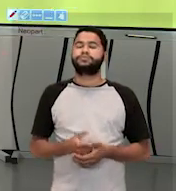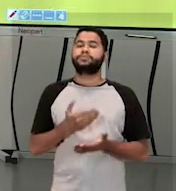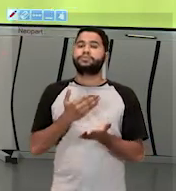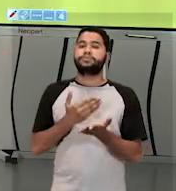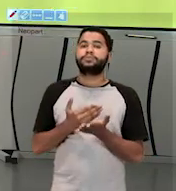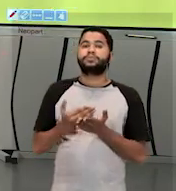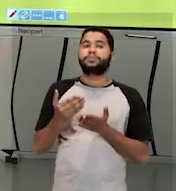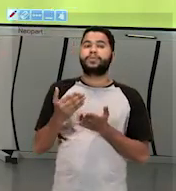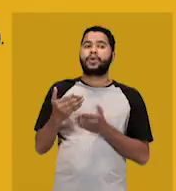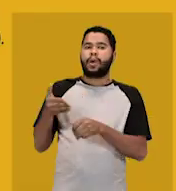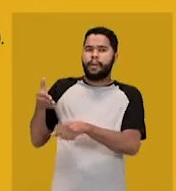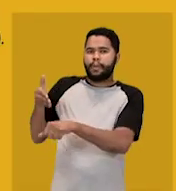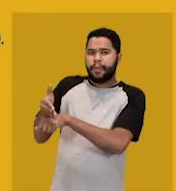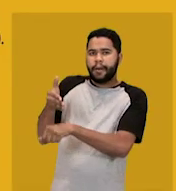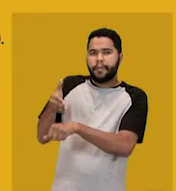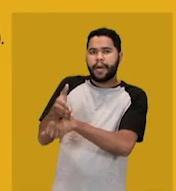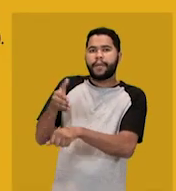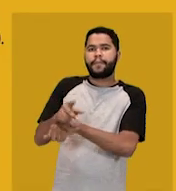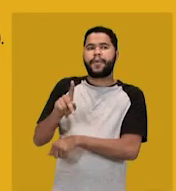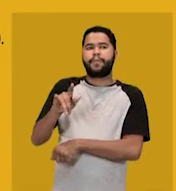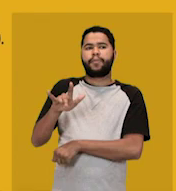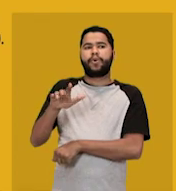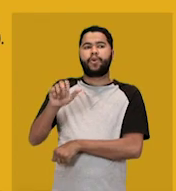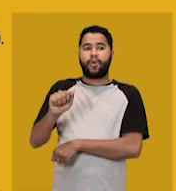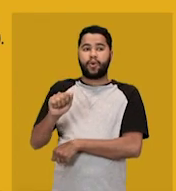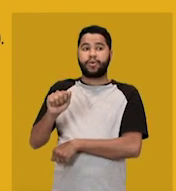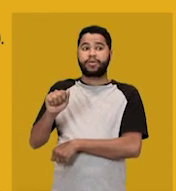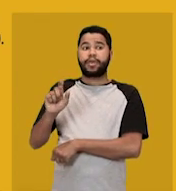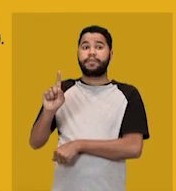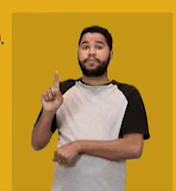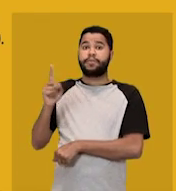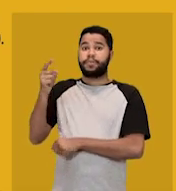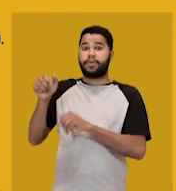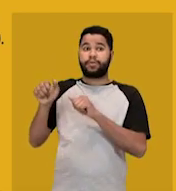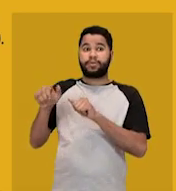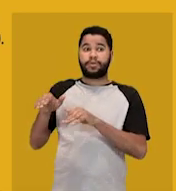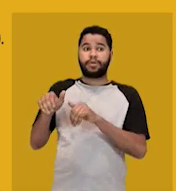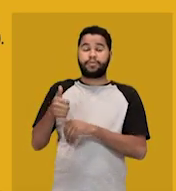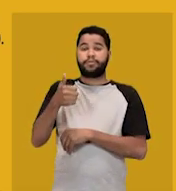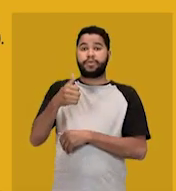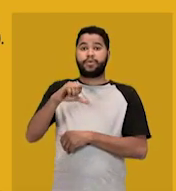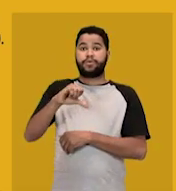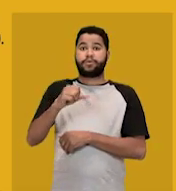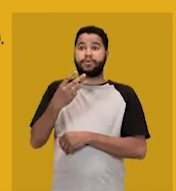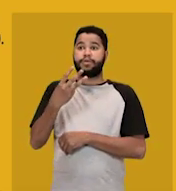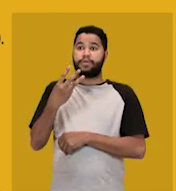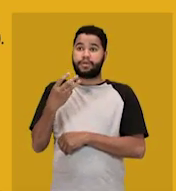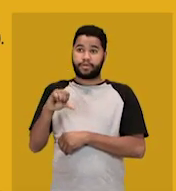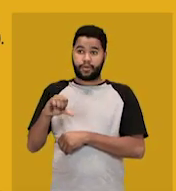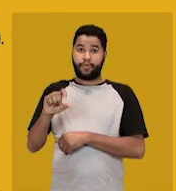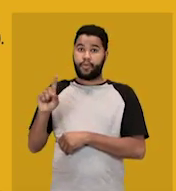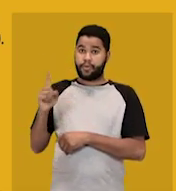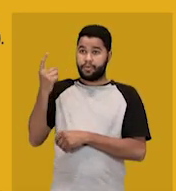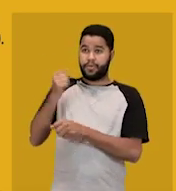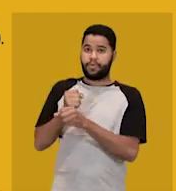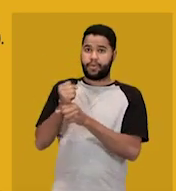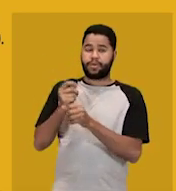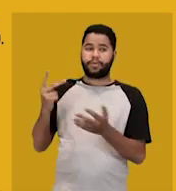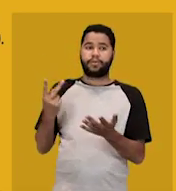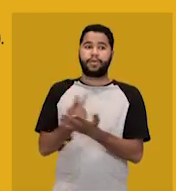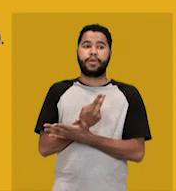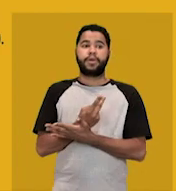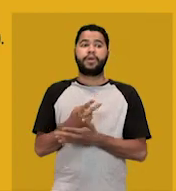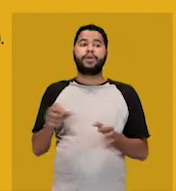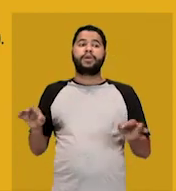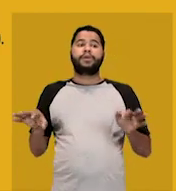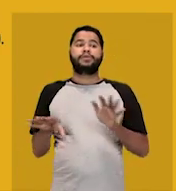Iniciou com a invasão da Polônia pela Alemanha em 1º de setembro de 1939, é o primeiro ano, né? Terminou